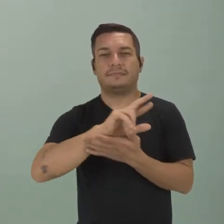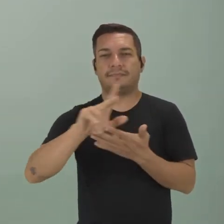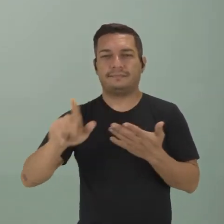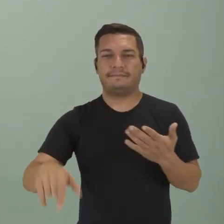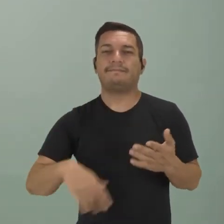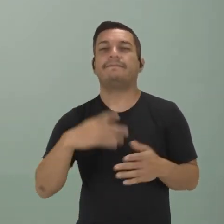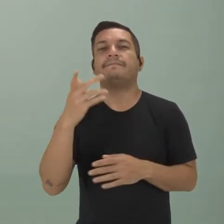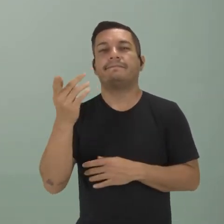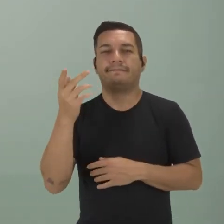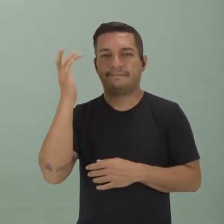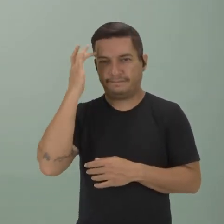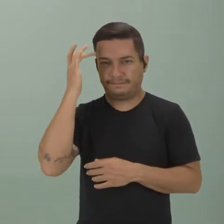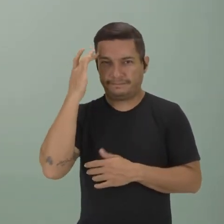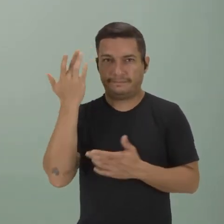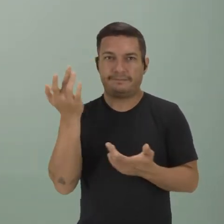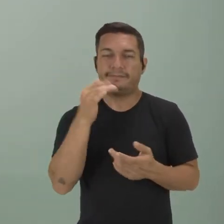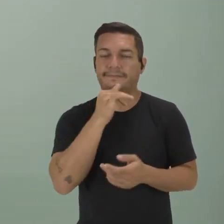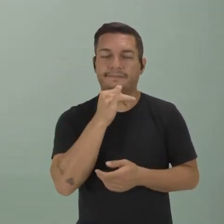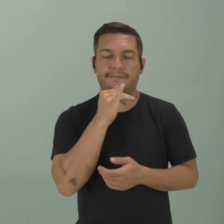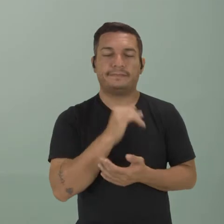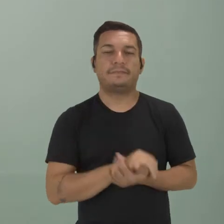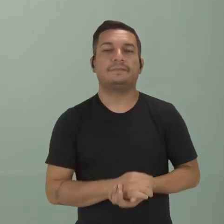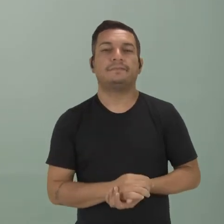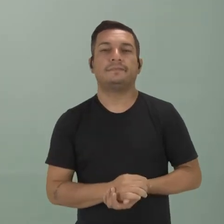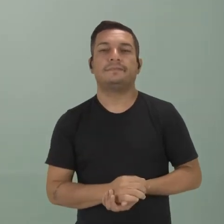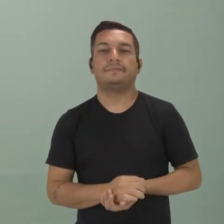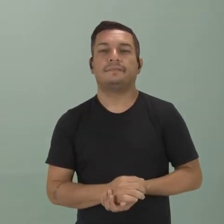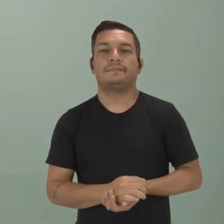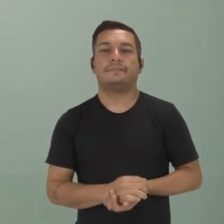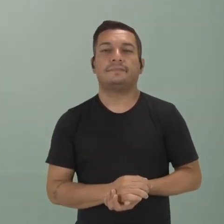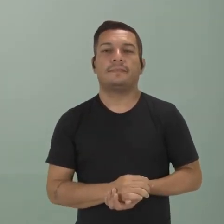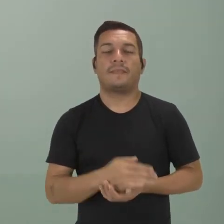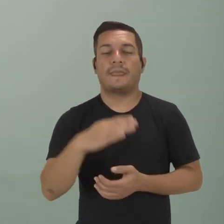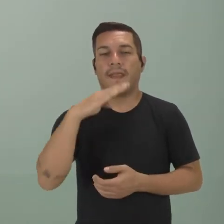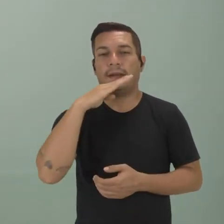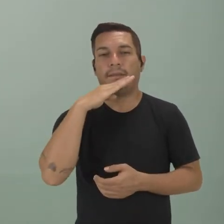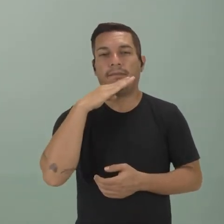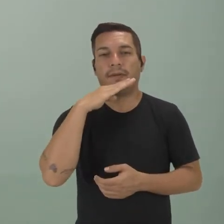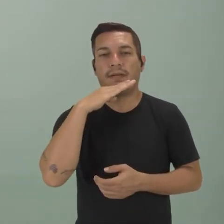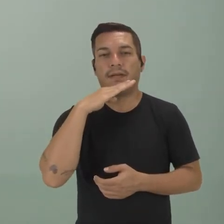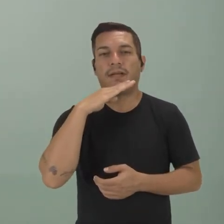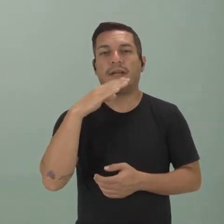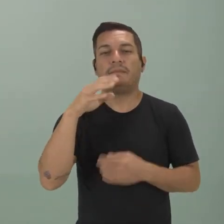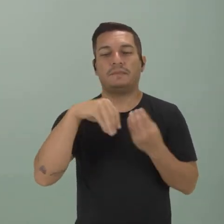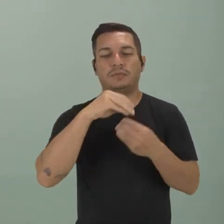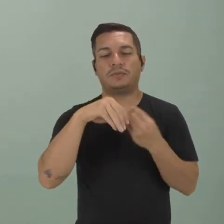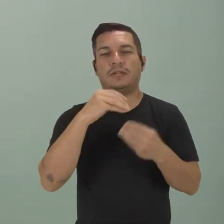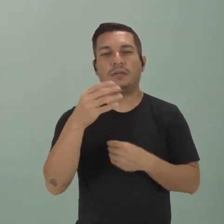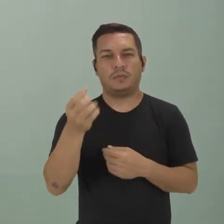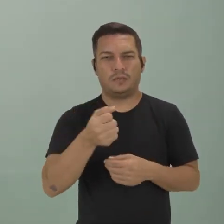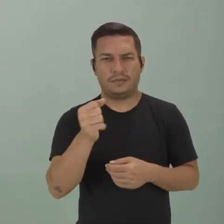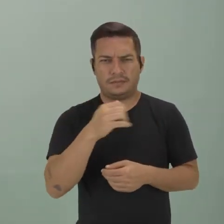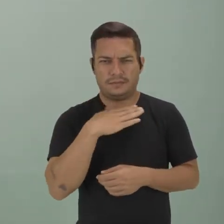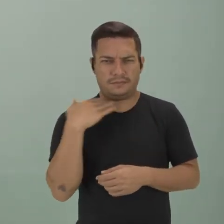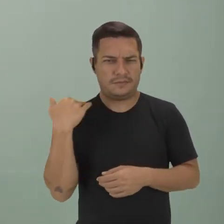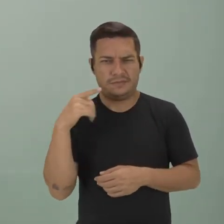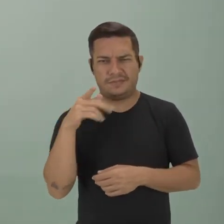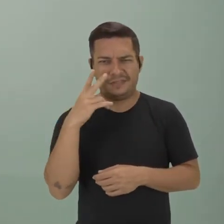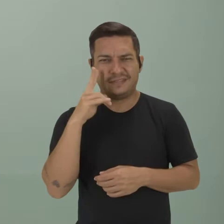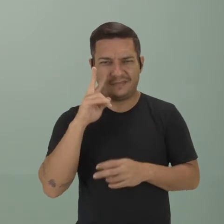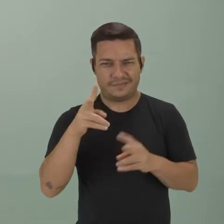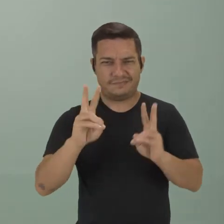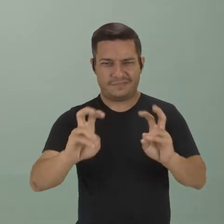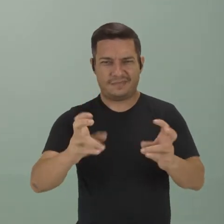temos vários sensos comuns, vários. Por exemplo, manga com leite mata. Você já ouviu falar